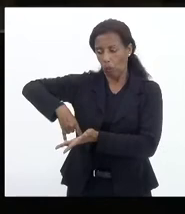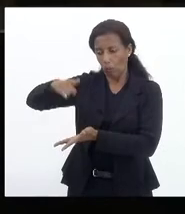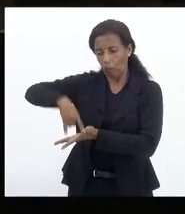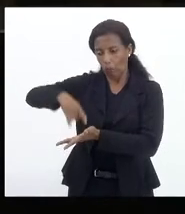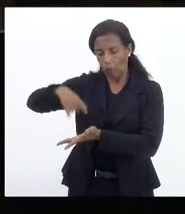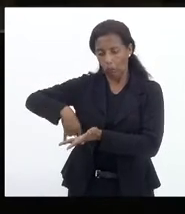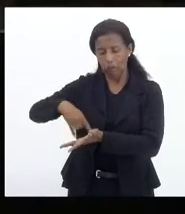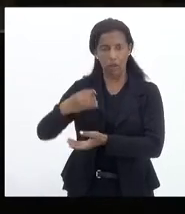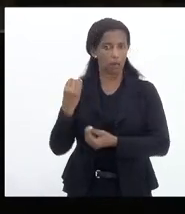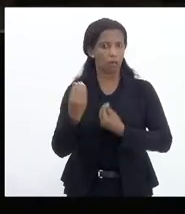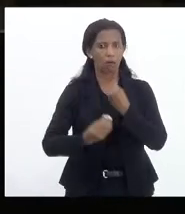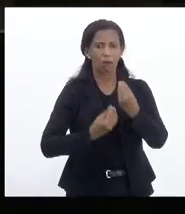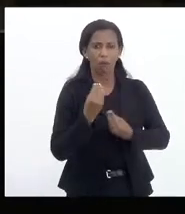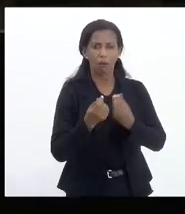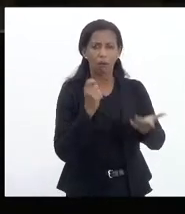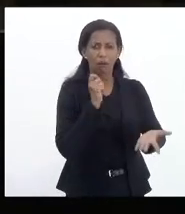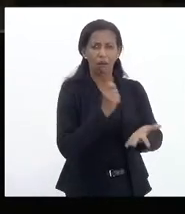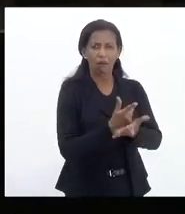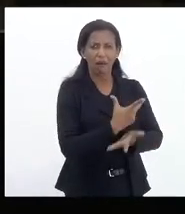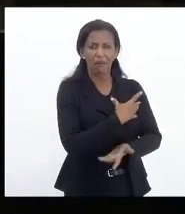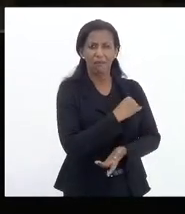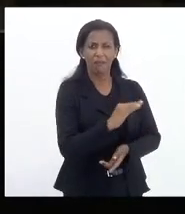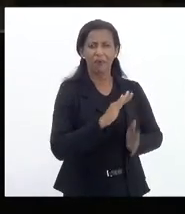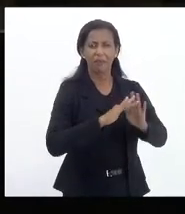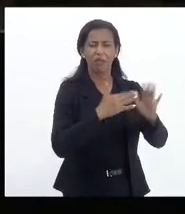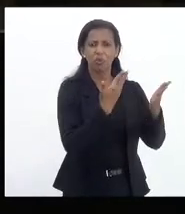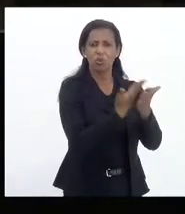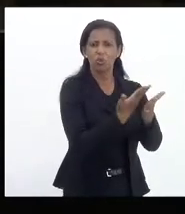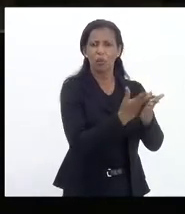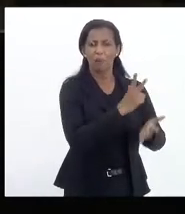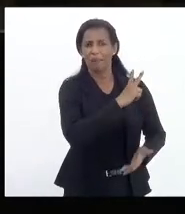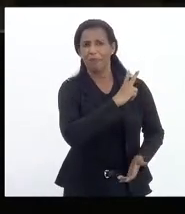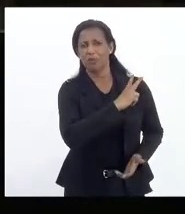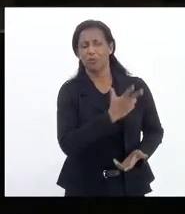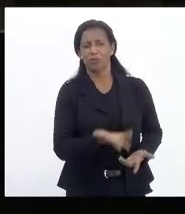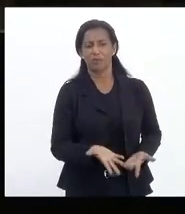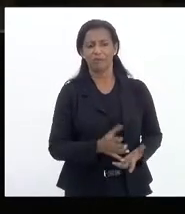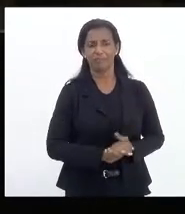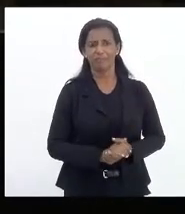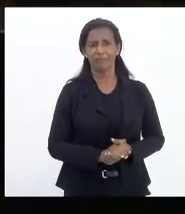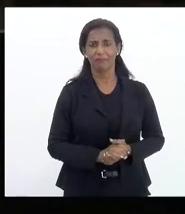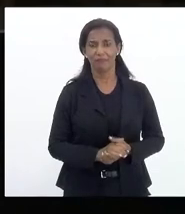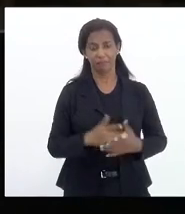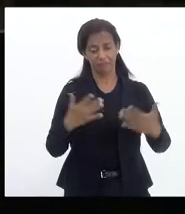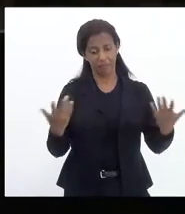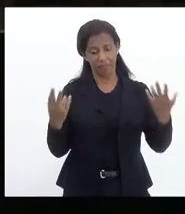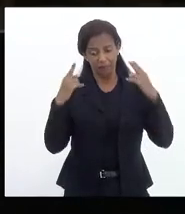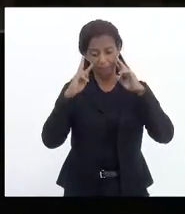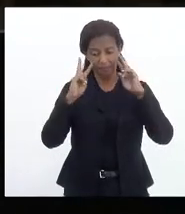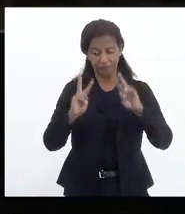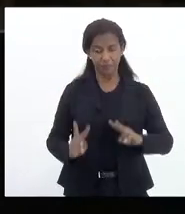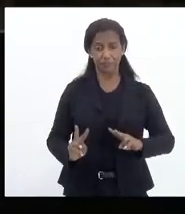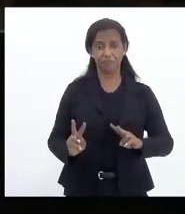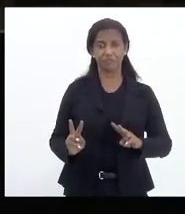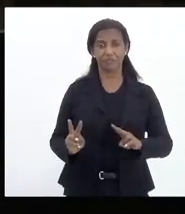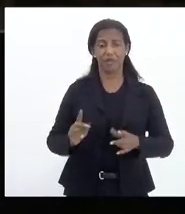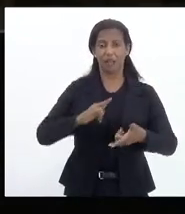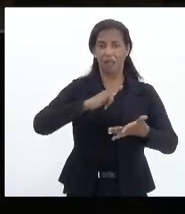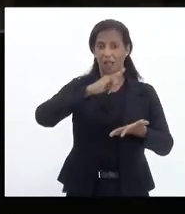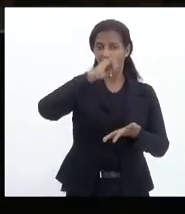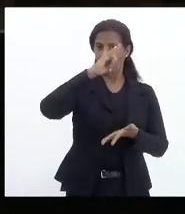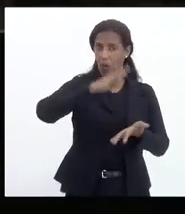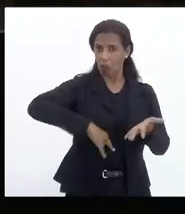mal dá para ela manter os filhos nas escolas particulares estão observando o que a